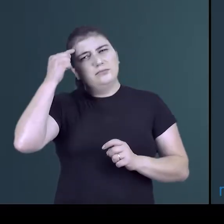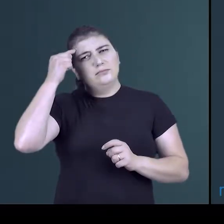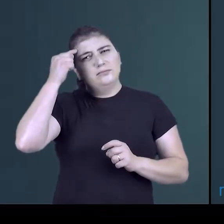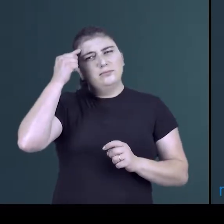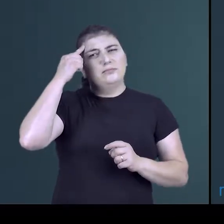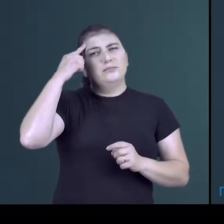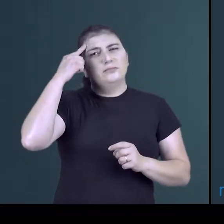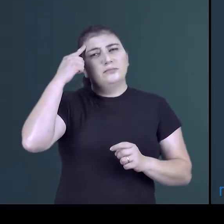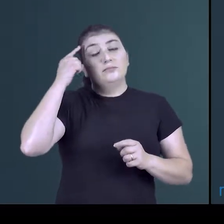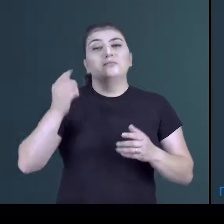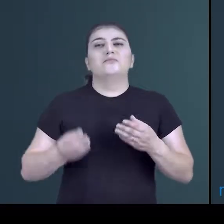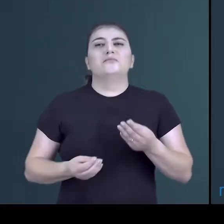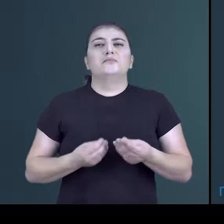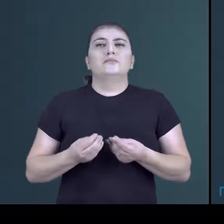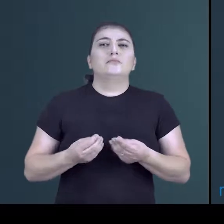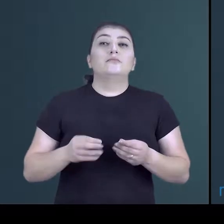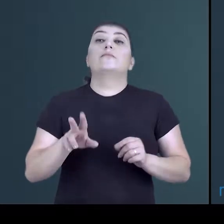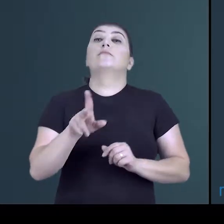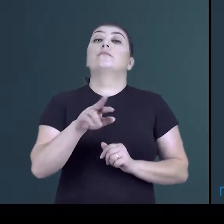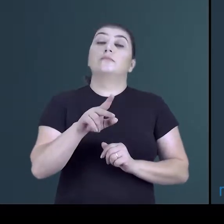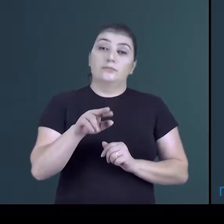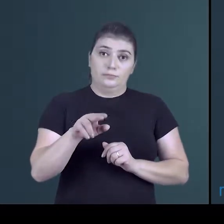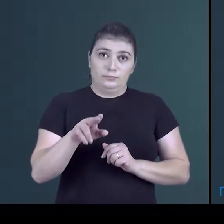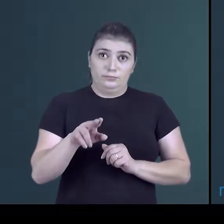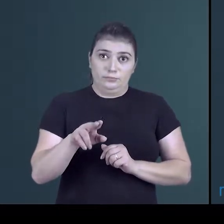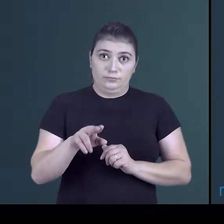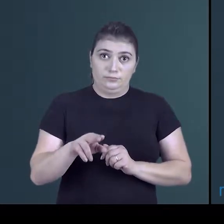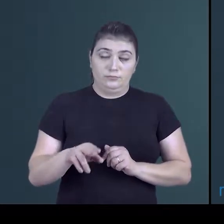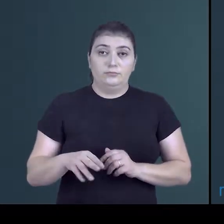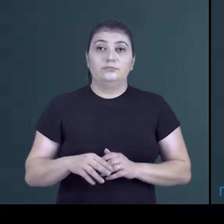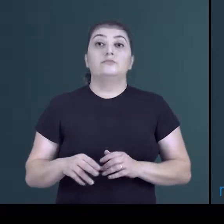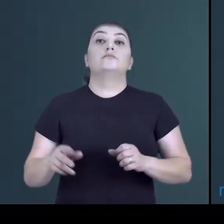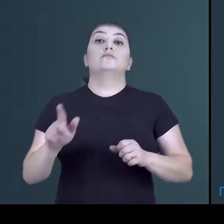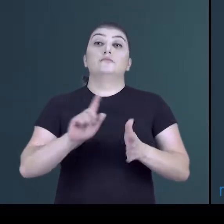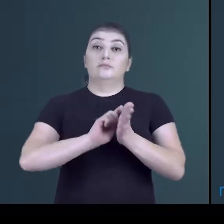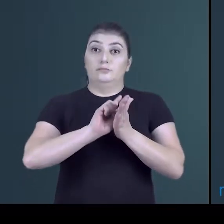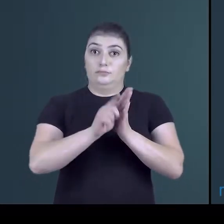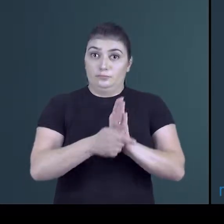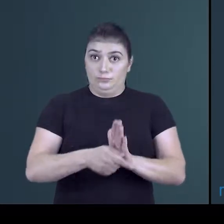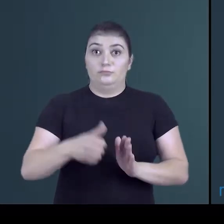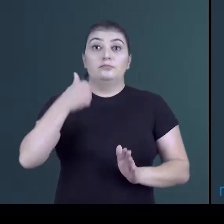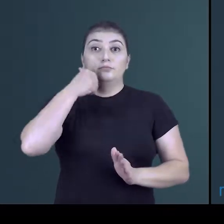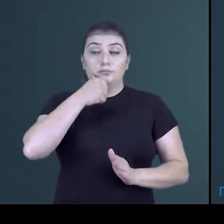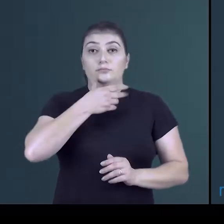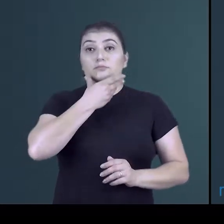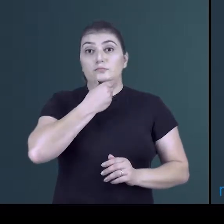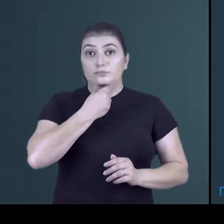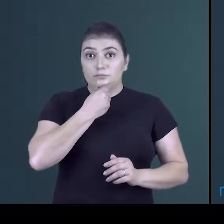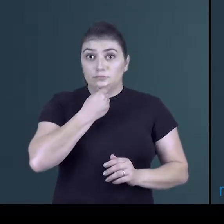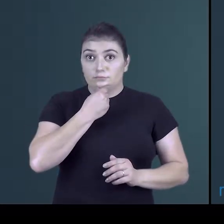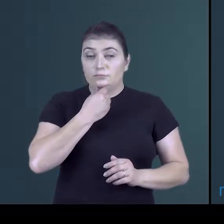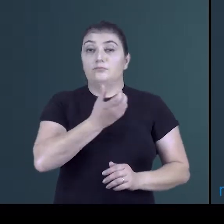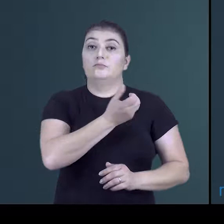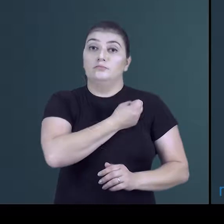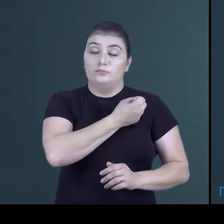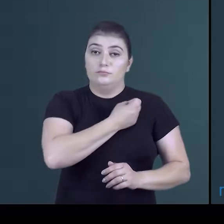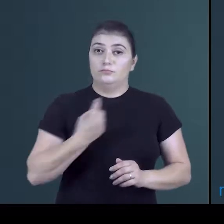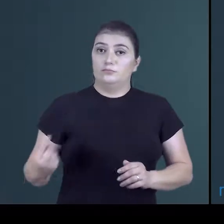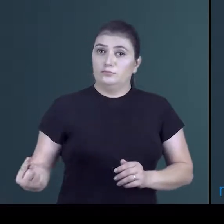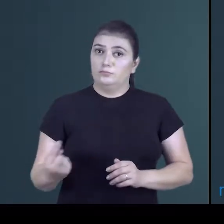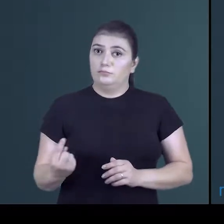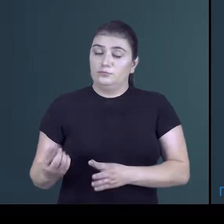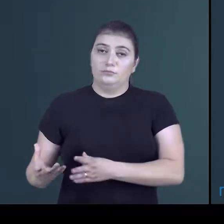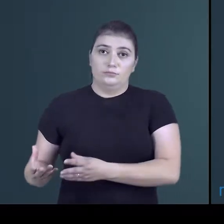pensamos exatamente nessa situação de igualdade, seja ela em gênero, masculino e feminino, em